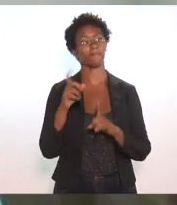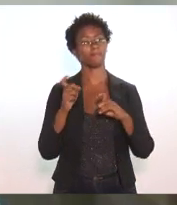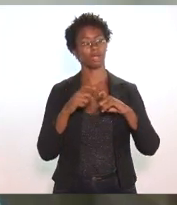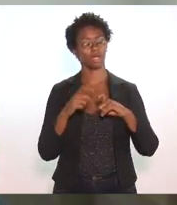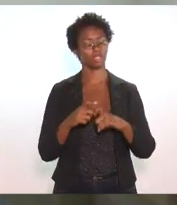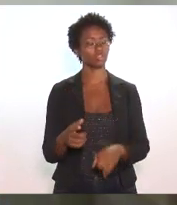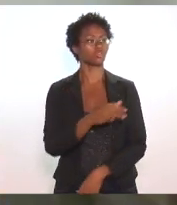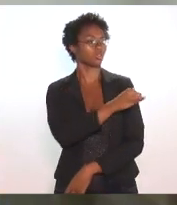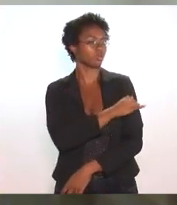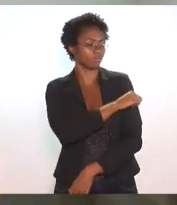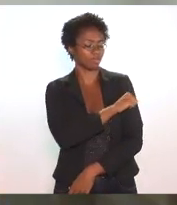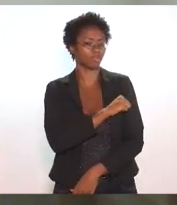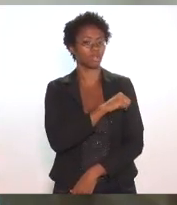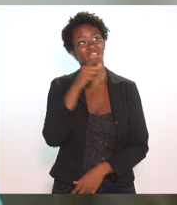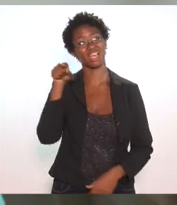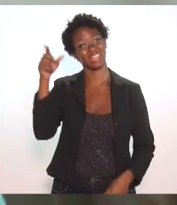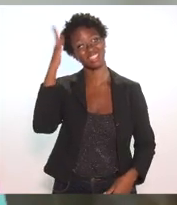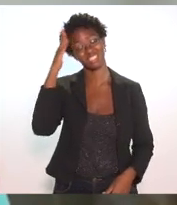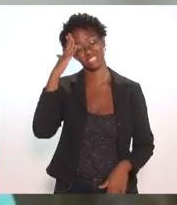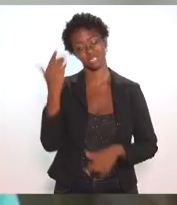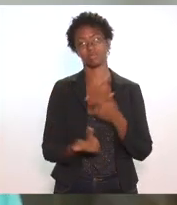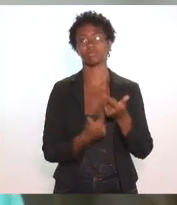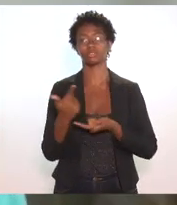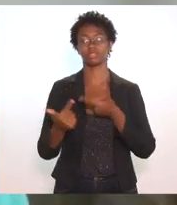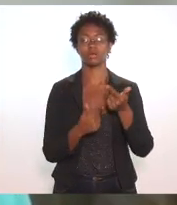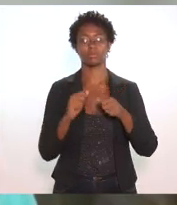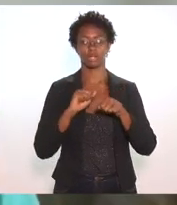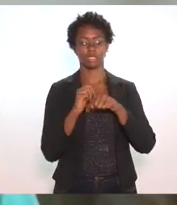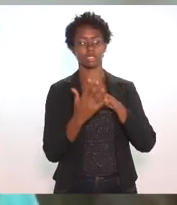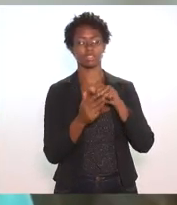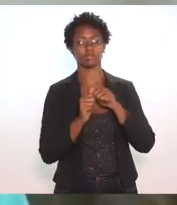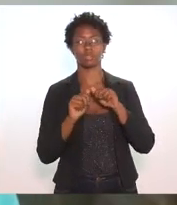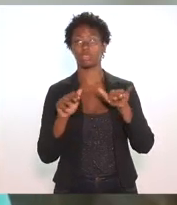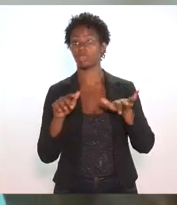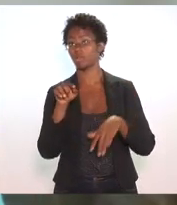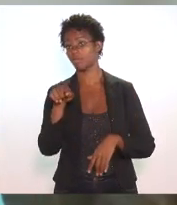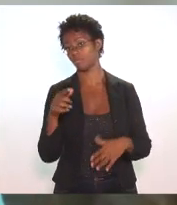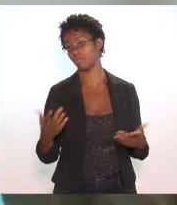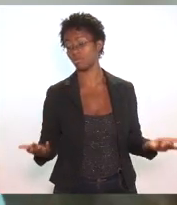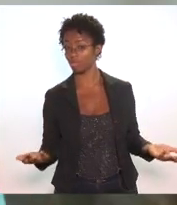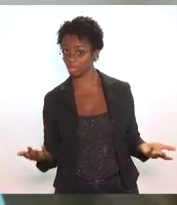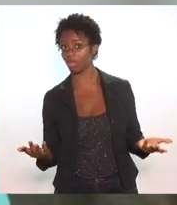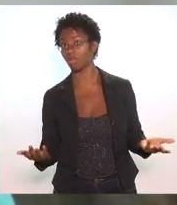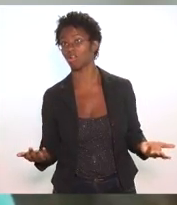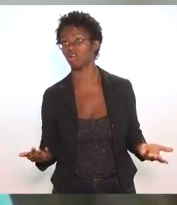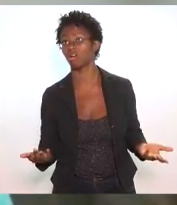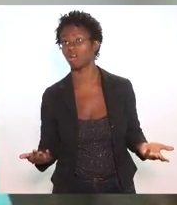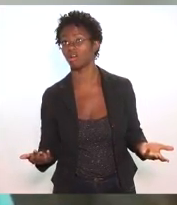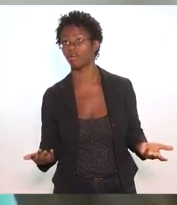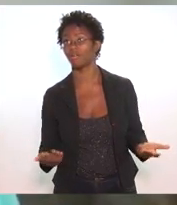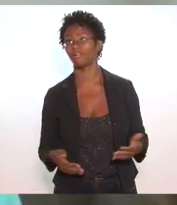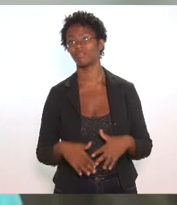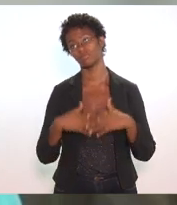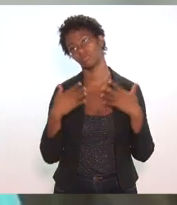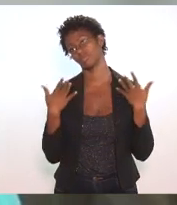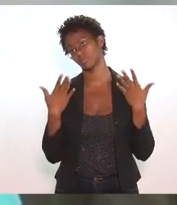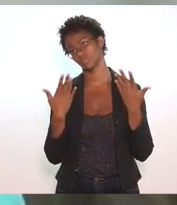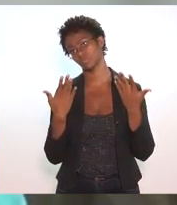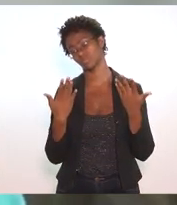são aqueles que sabem trabalhar com pandemia. Então, nós estamos apenas seguindo